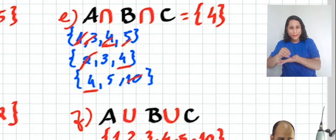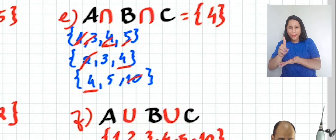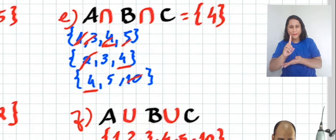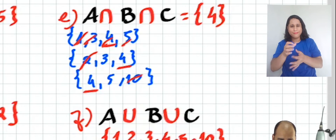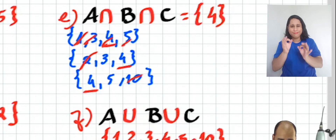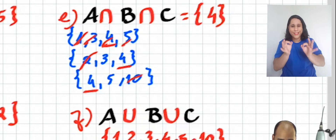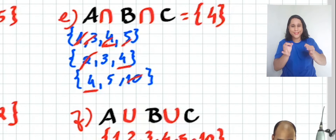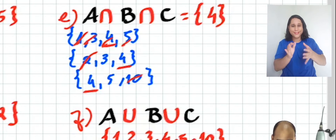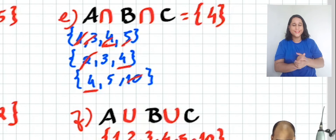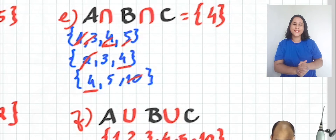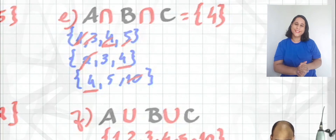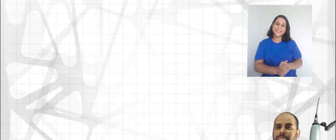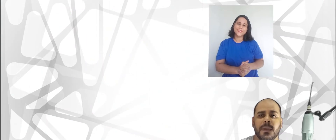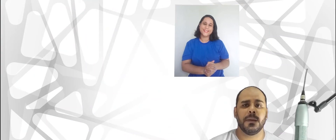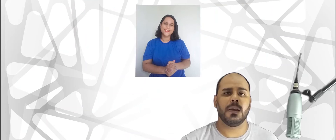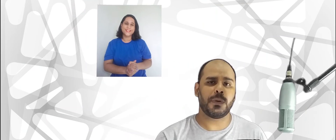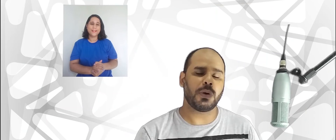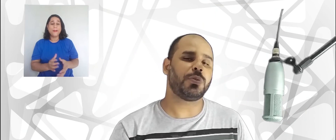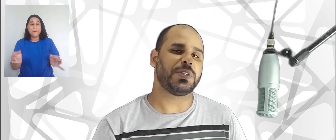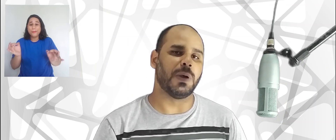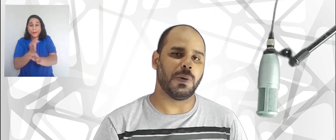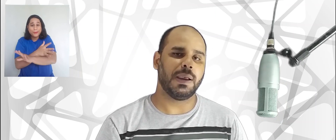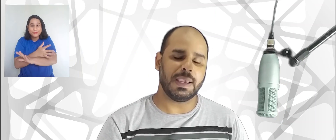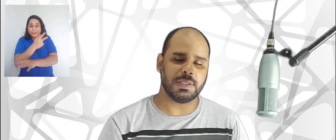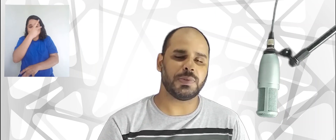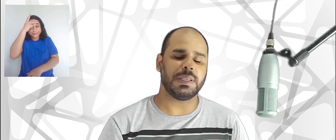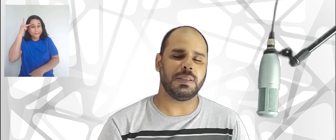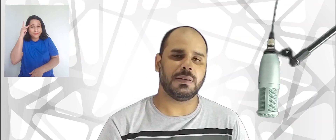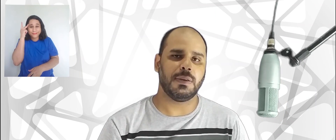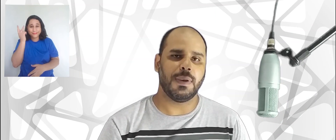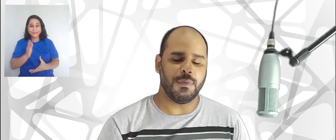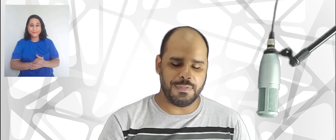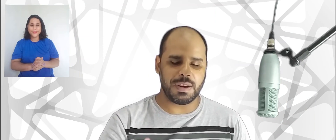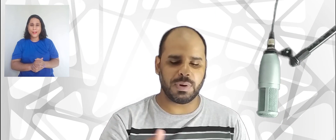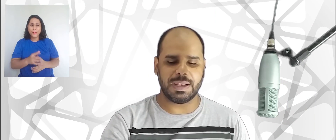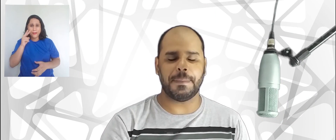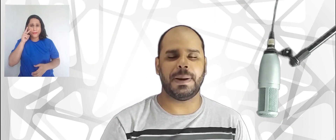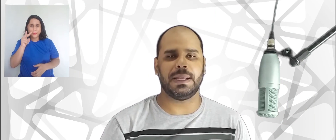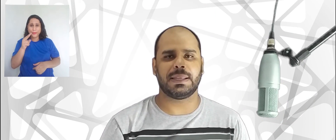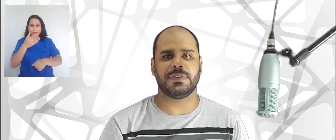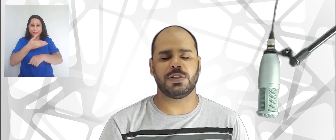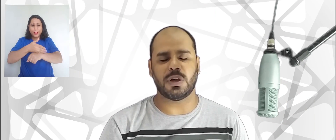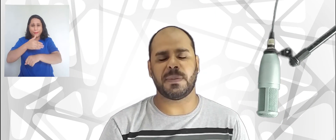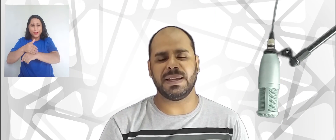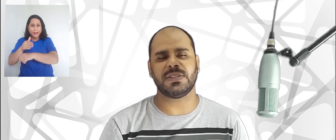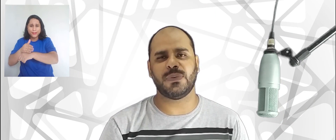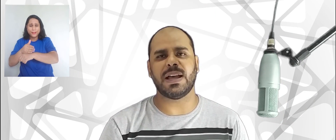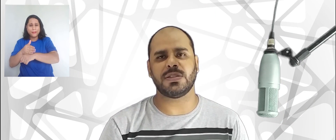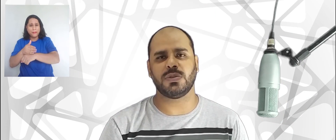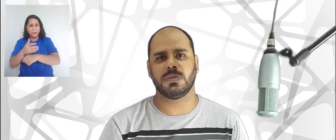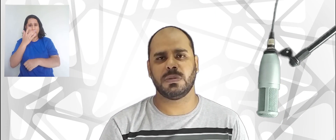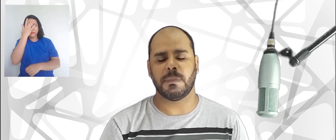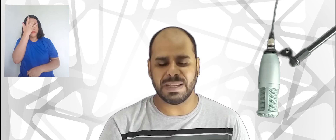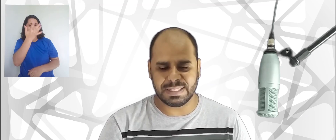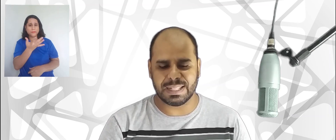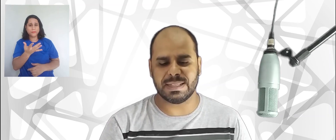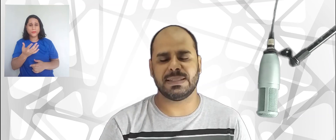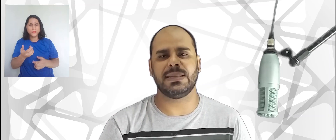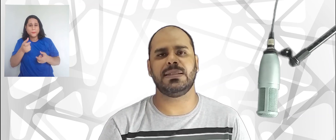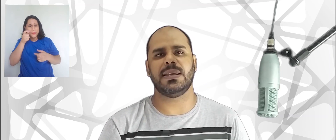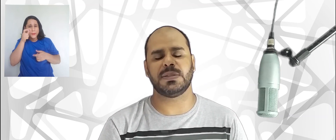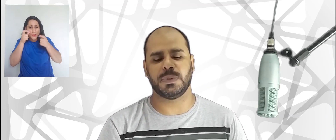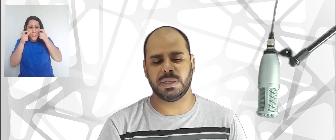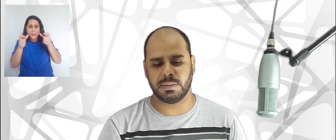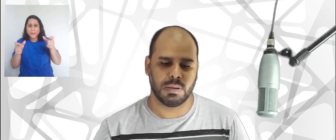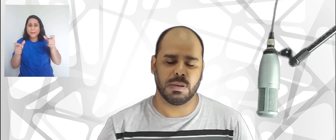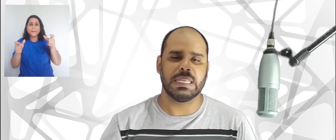né? Então é isso aí. Pronto, pessoal. É isso aí. Viram que na prática se torna mais fácil, mais interessante